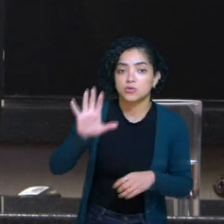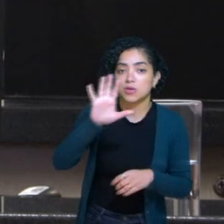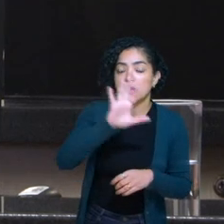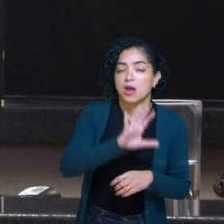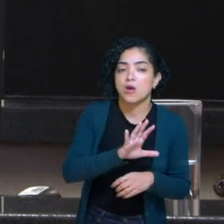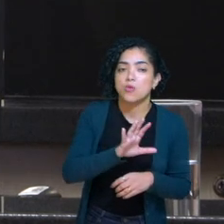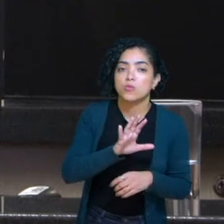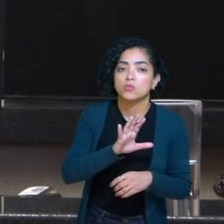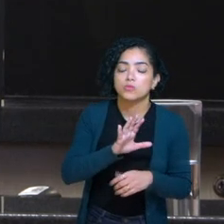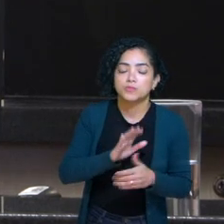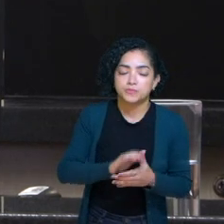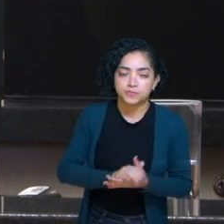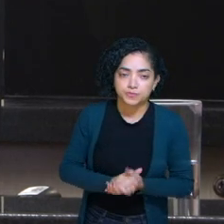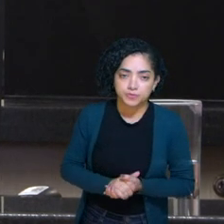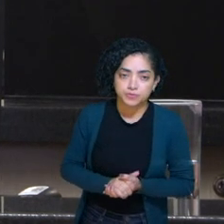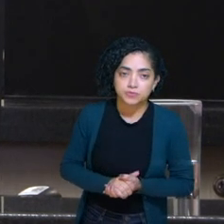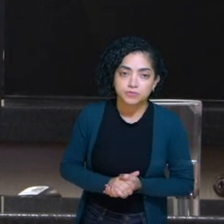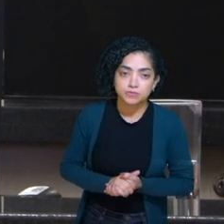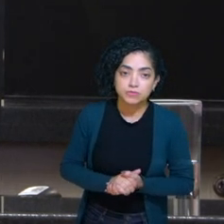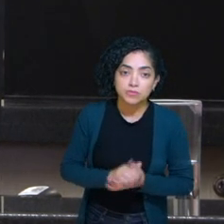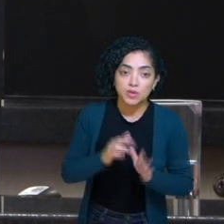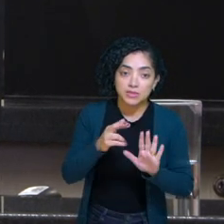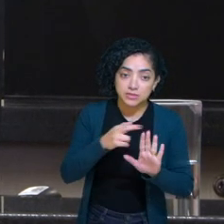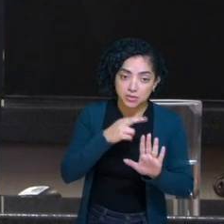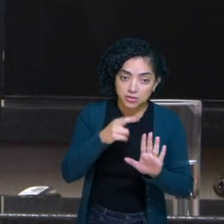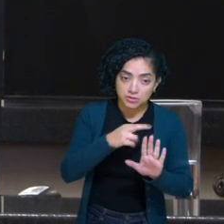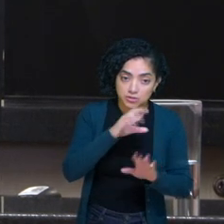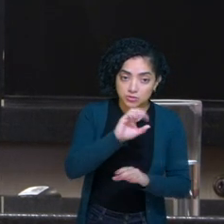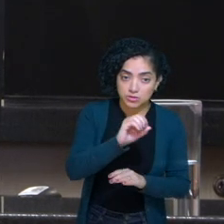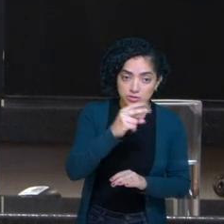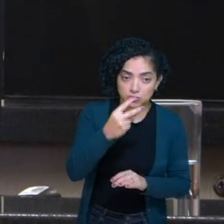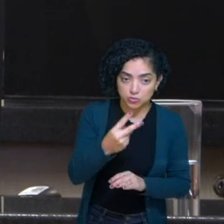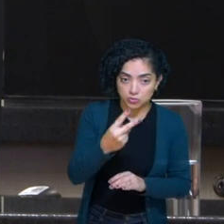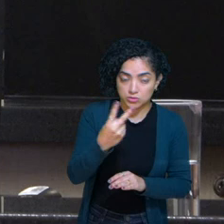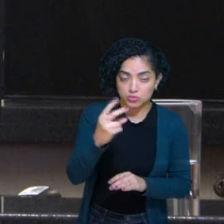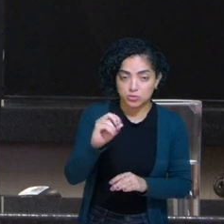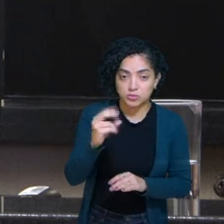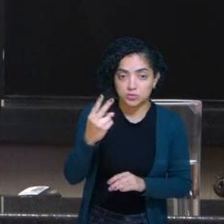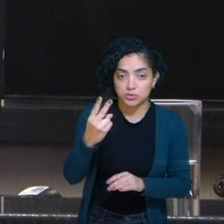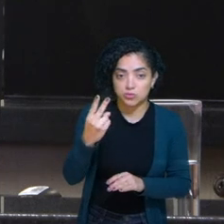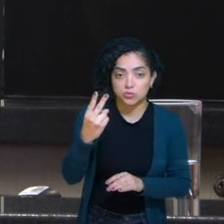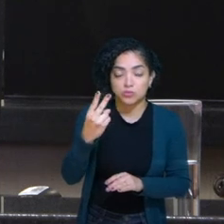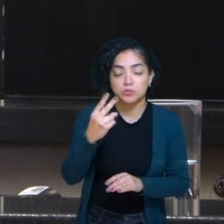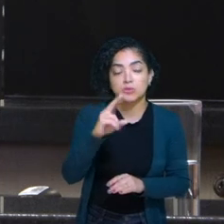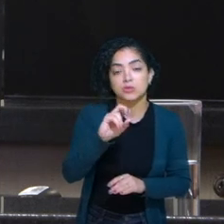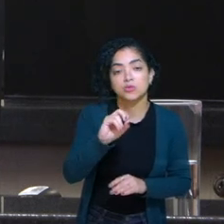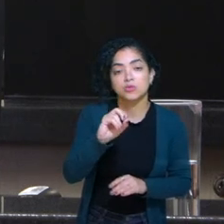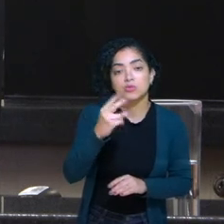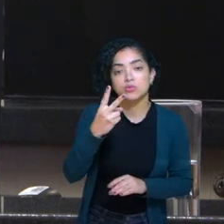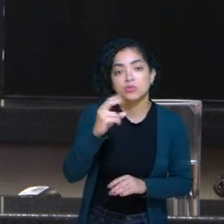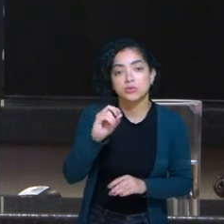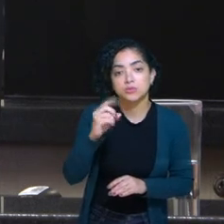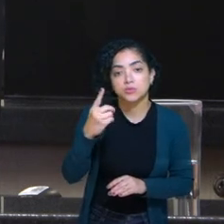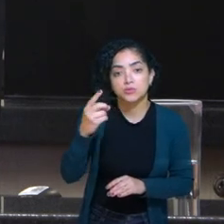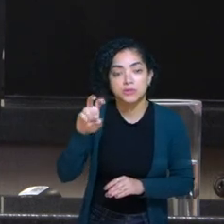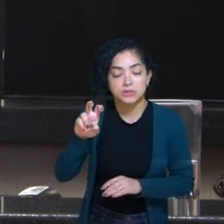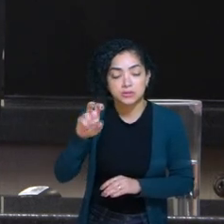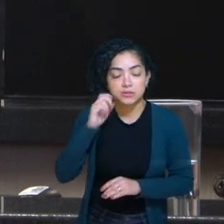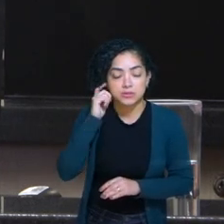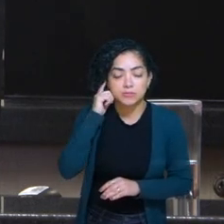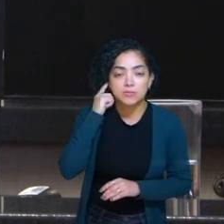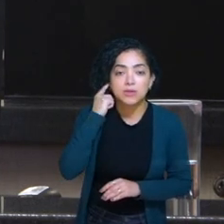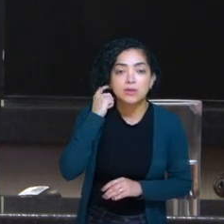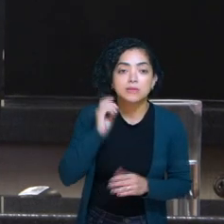Teoricamente a a resolução 02 2015 tá então ela ela tem essa